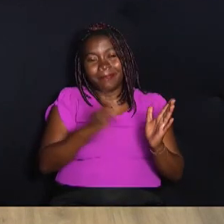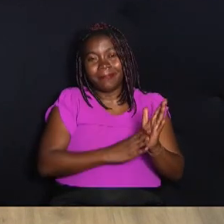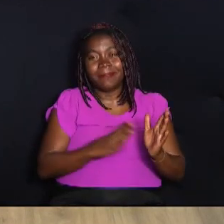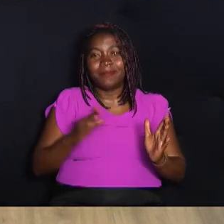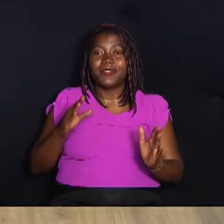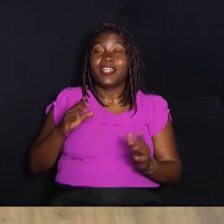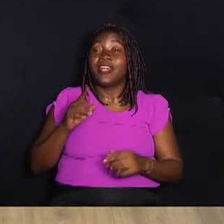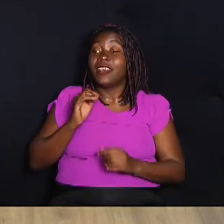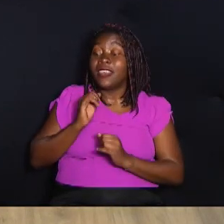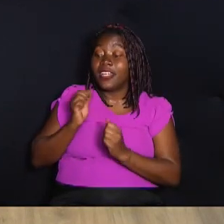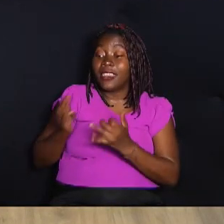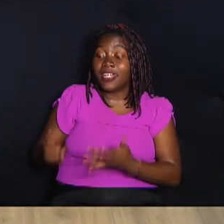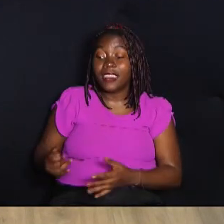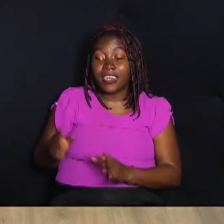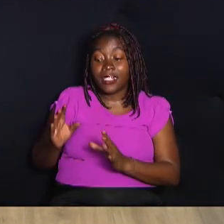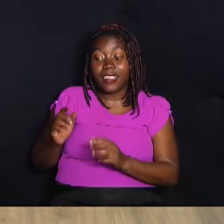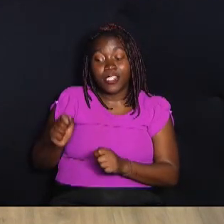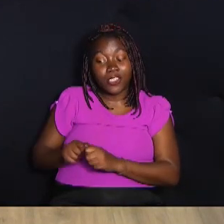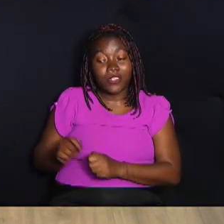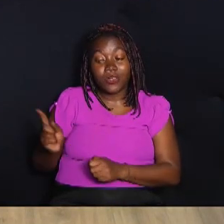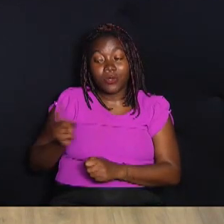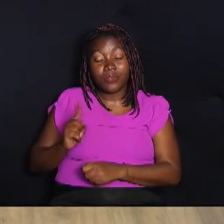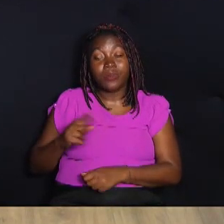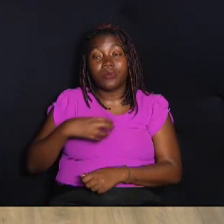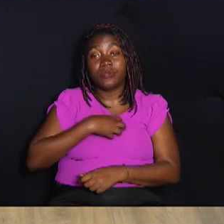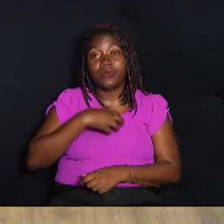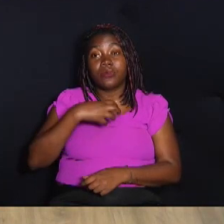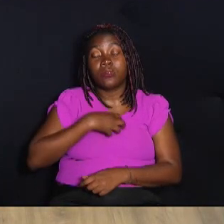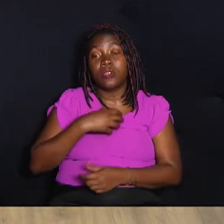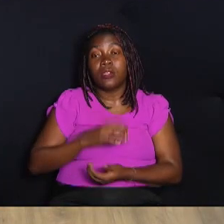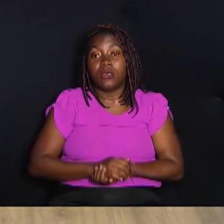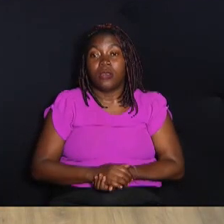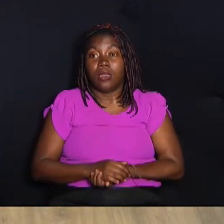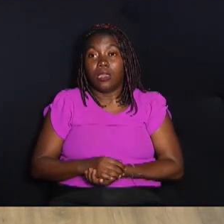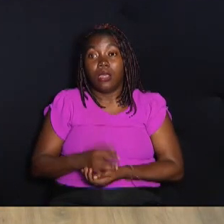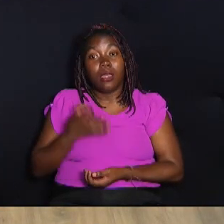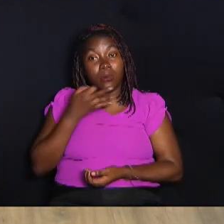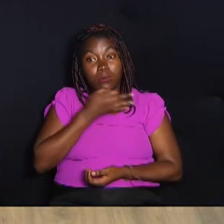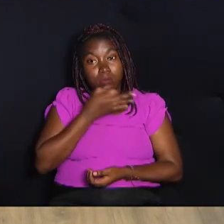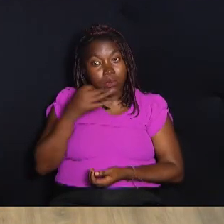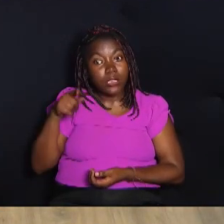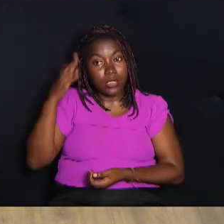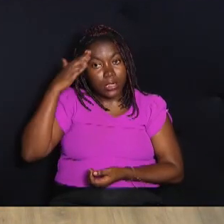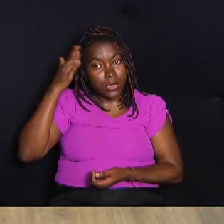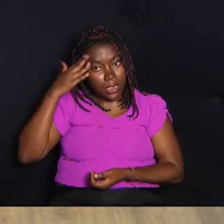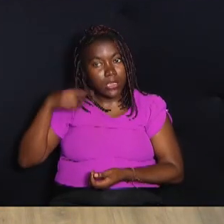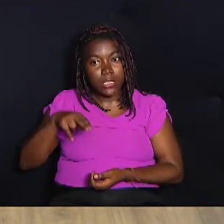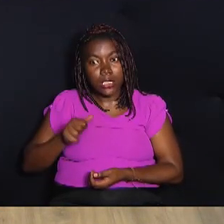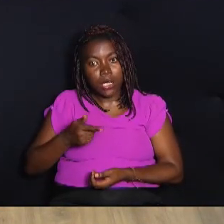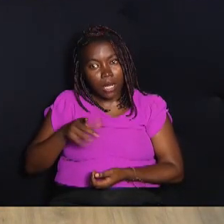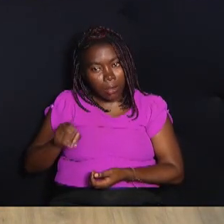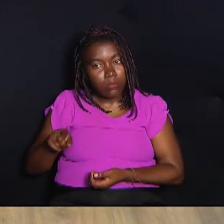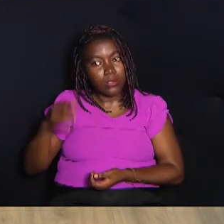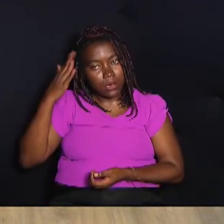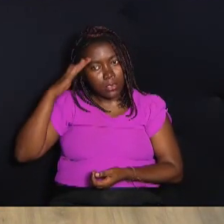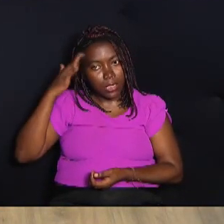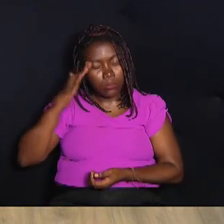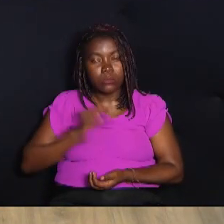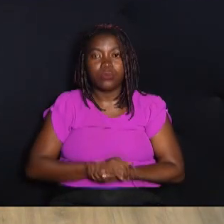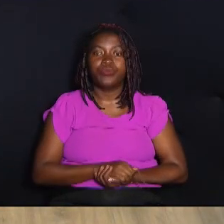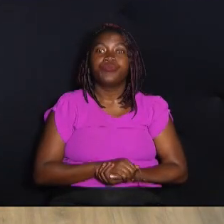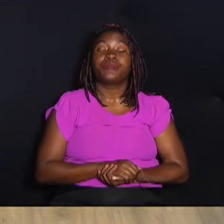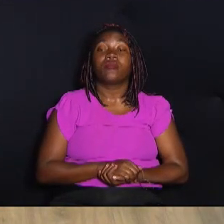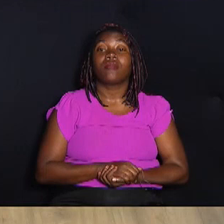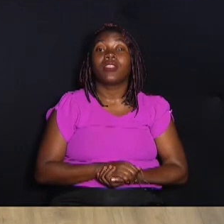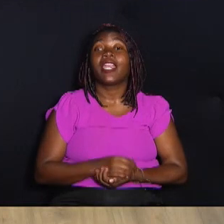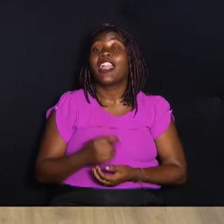faça isso de uma forma que seja num tom que ela entenda que é não mesmo, eles vão entender. Ô Cecílio, o que eu